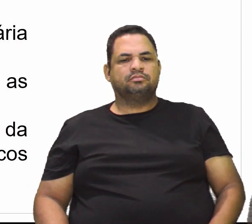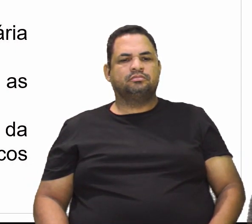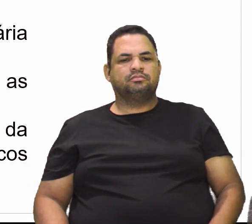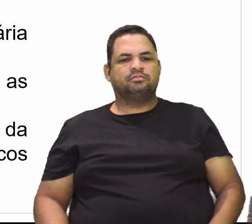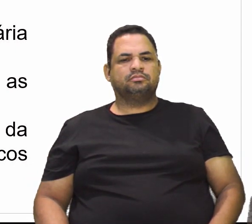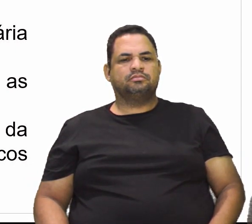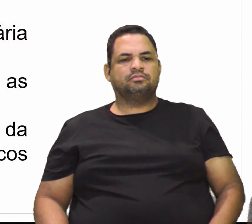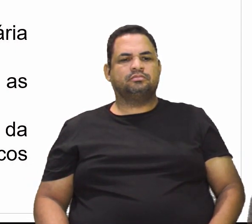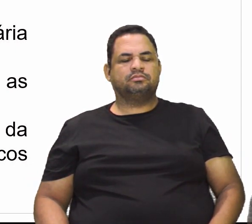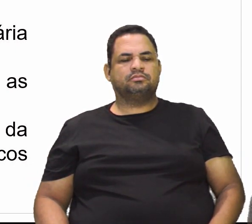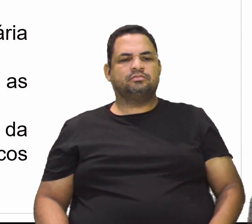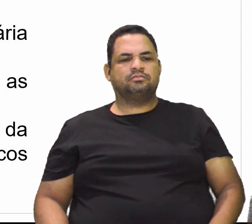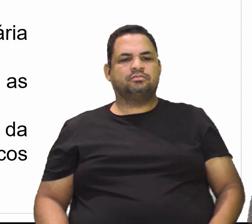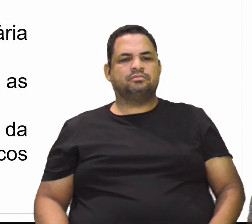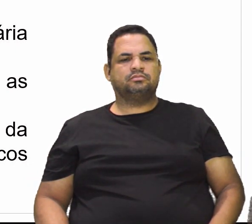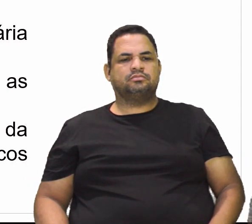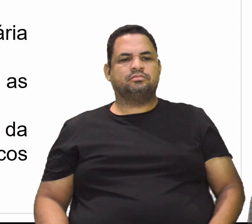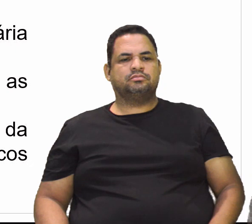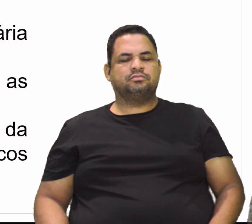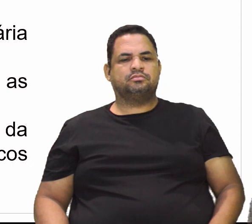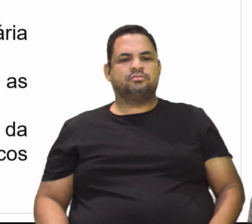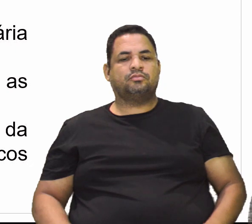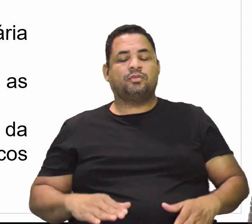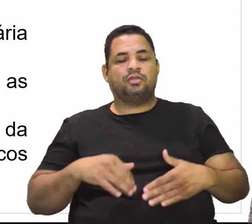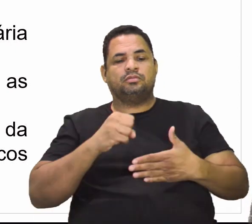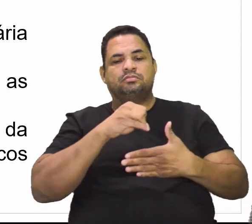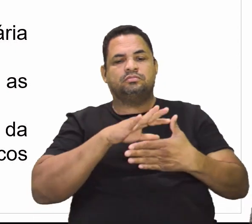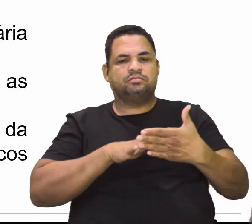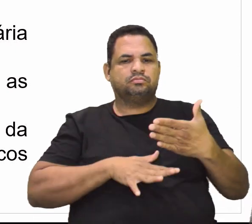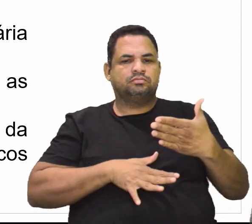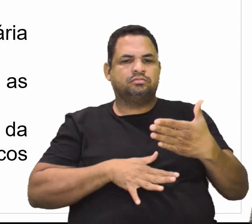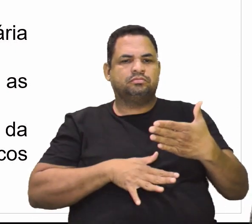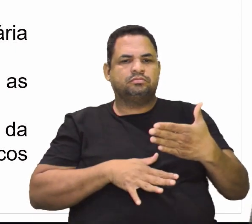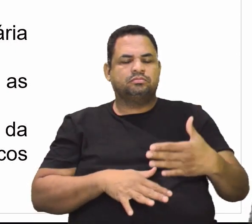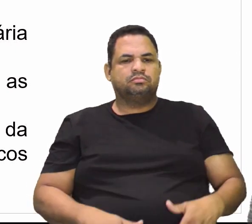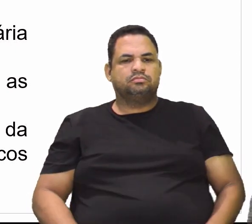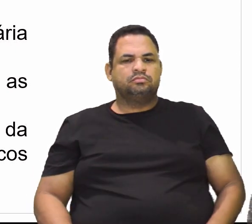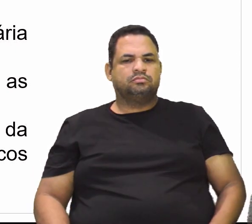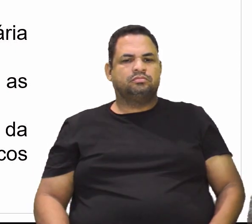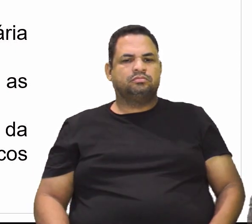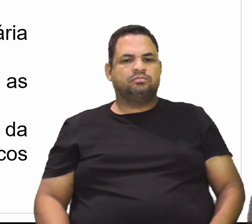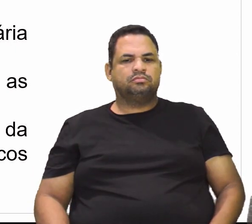E aí? Qual a questão aí?